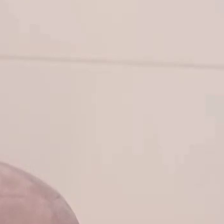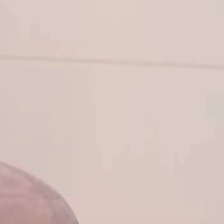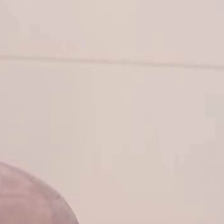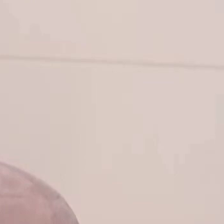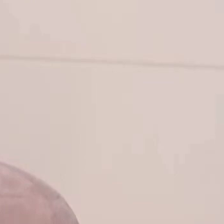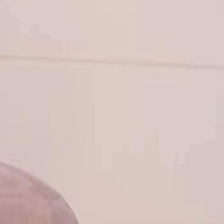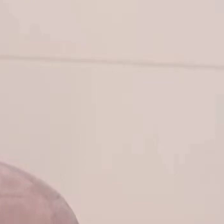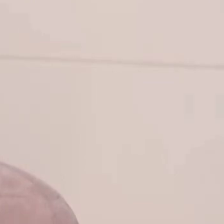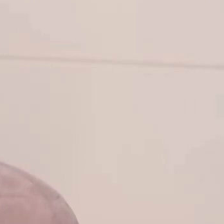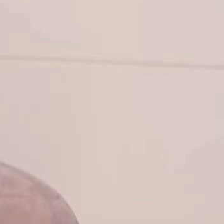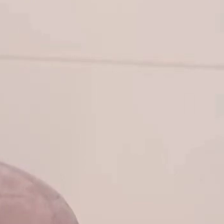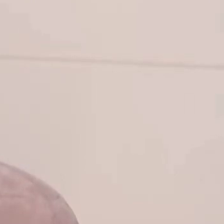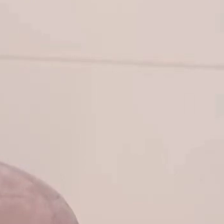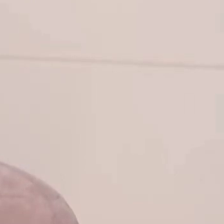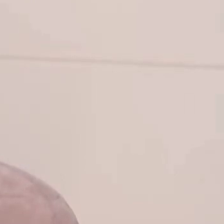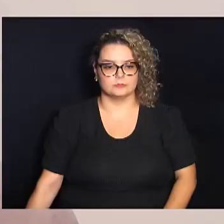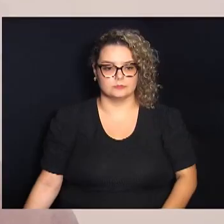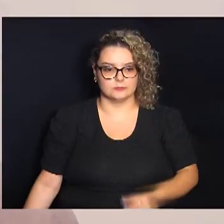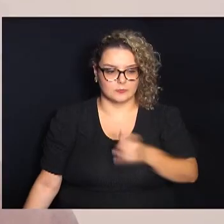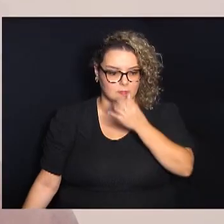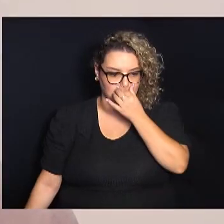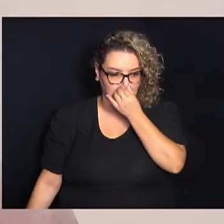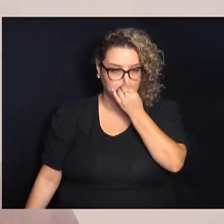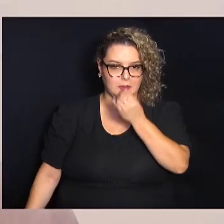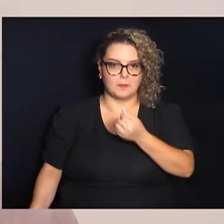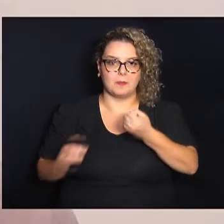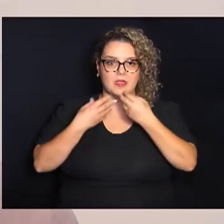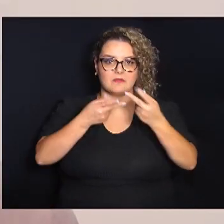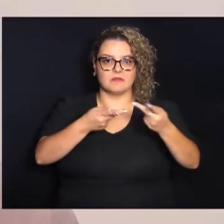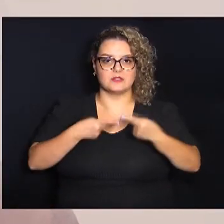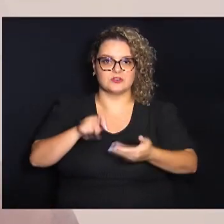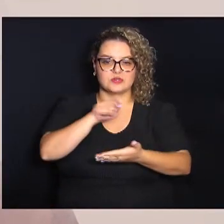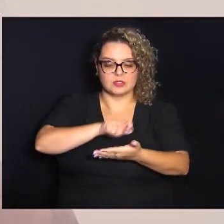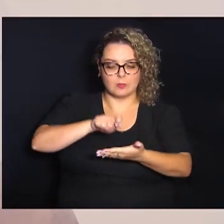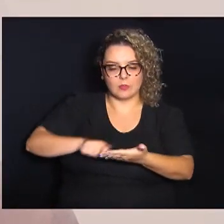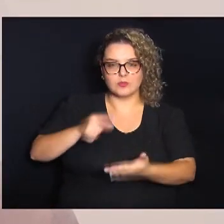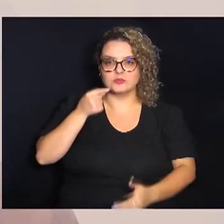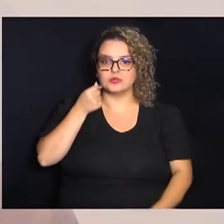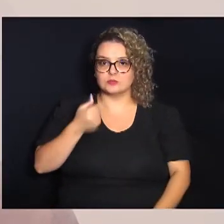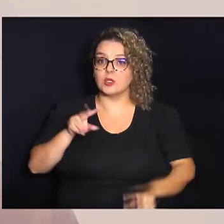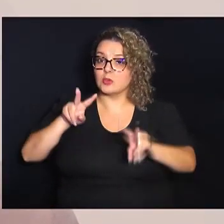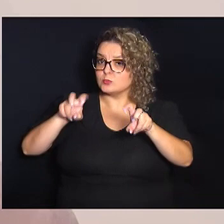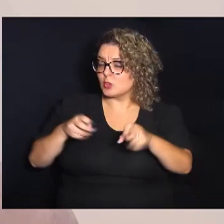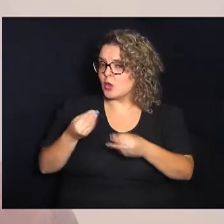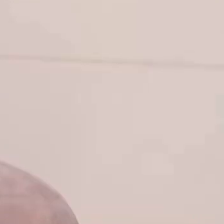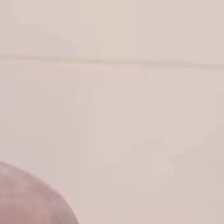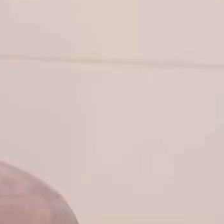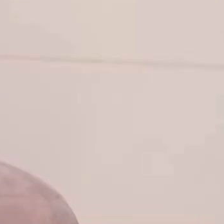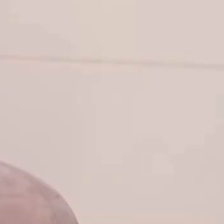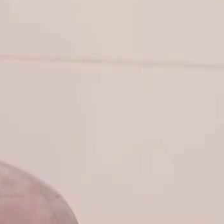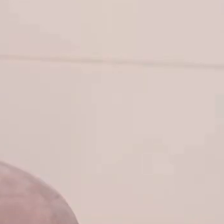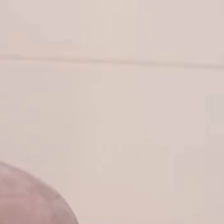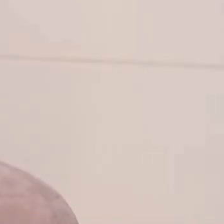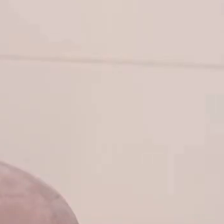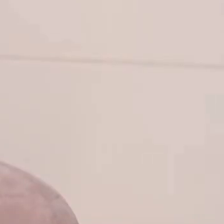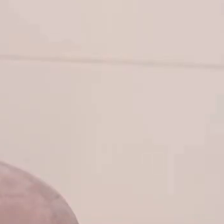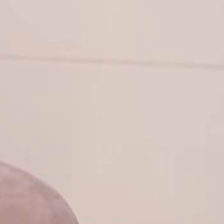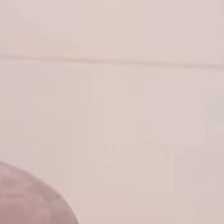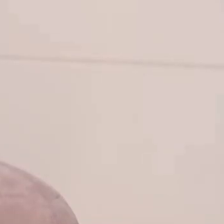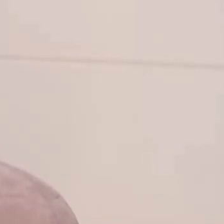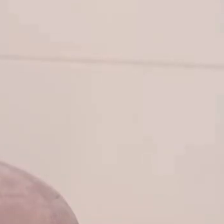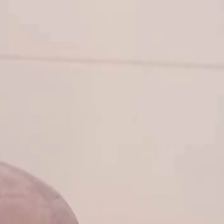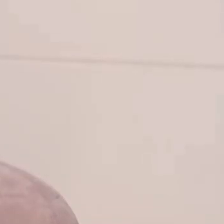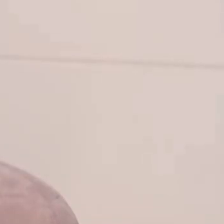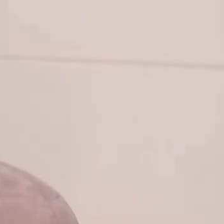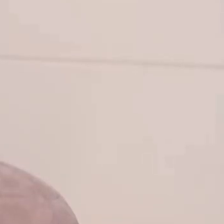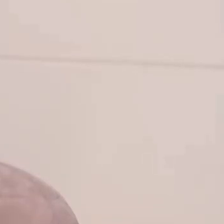Fala pessoal, sejam todos muito bem-vindos a mais um Na Ponta do Lápis, e o tema de hoje é sobre como os aplicativos podem ajudar na